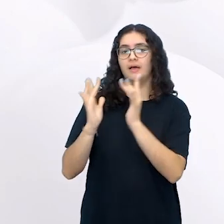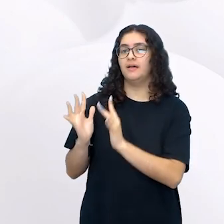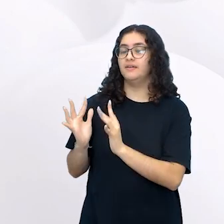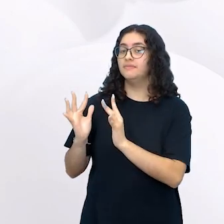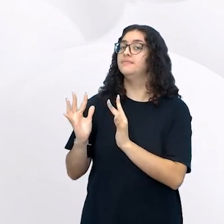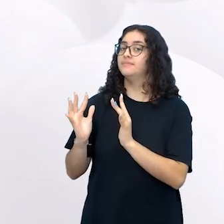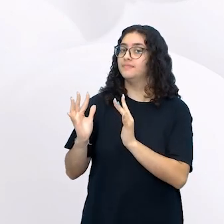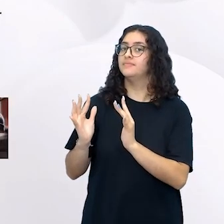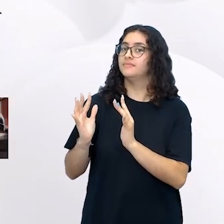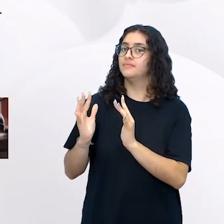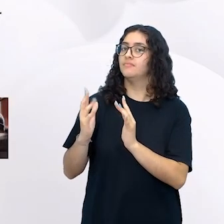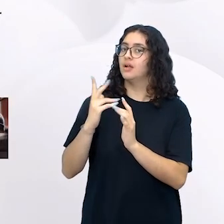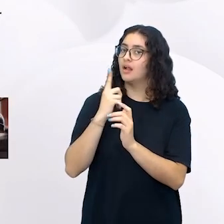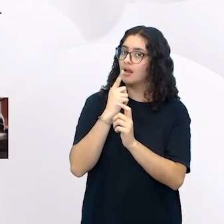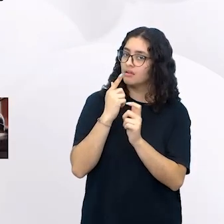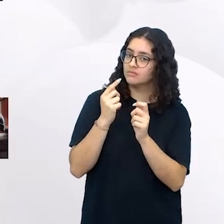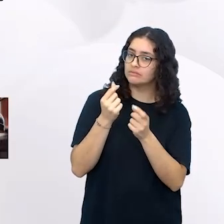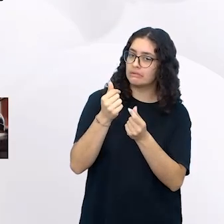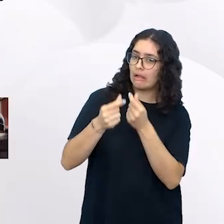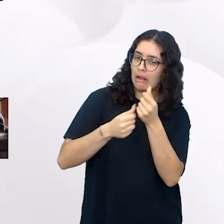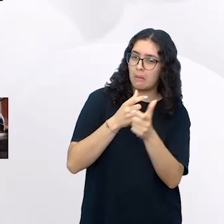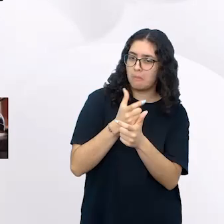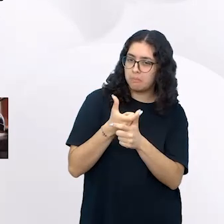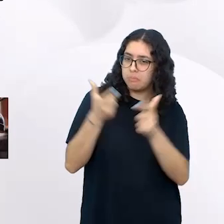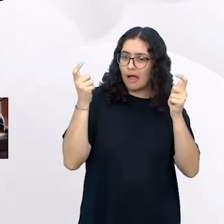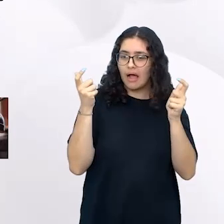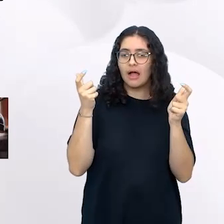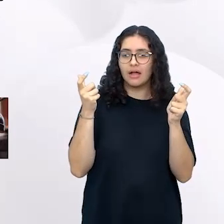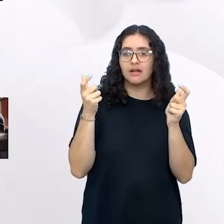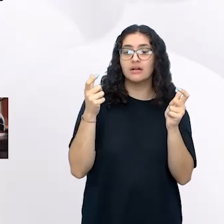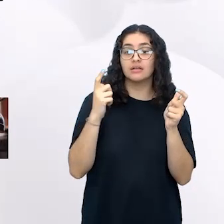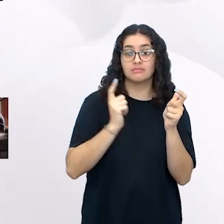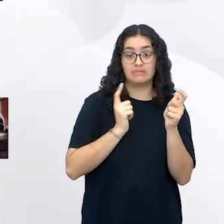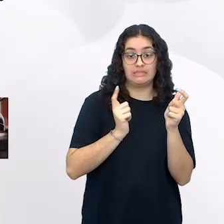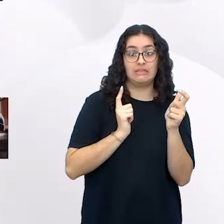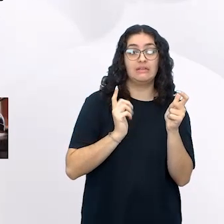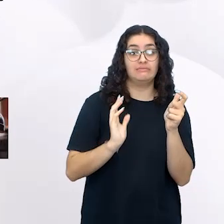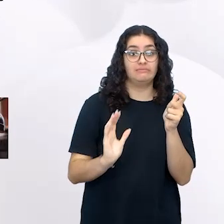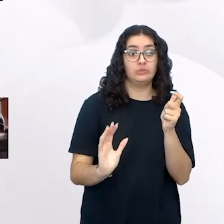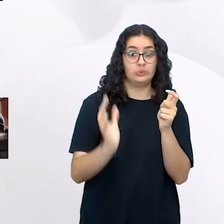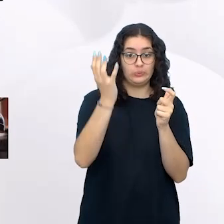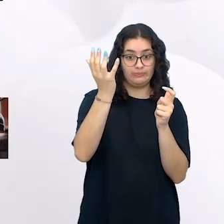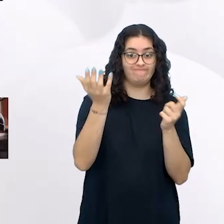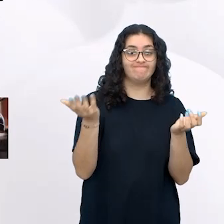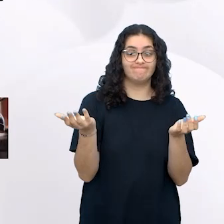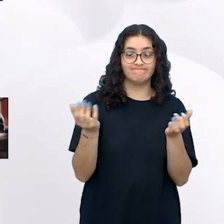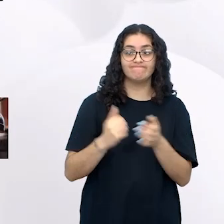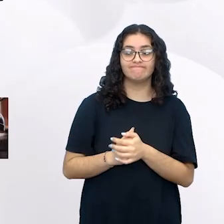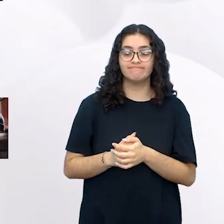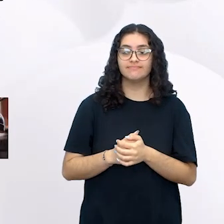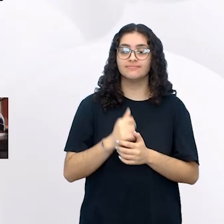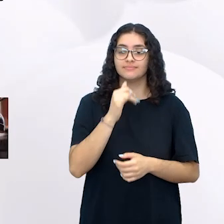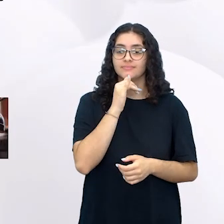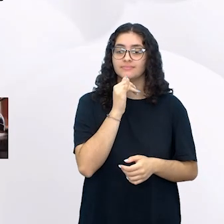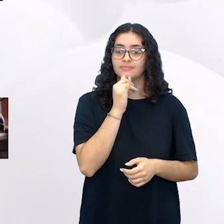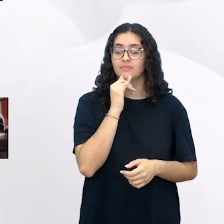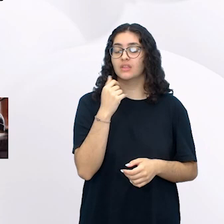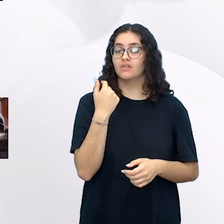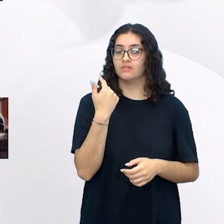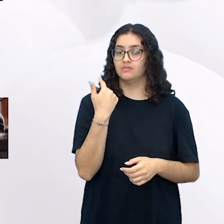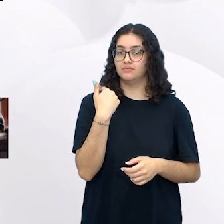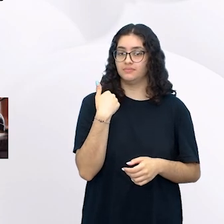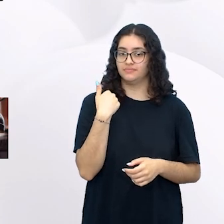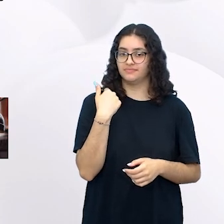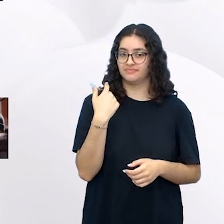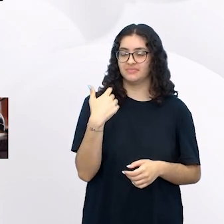onde o crescimento econômico traz consequências para a gente. Então, fazendo assim, eu vou dar uma colada aqui, porque eu sou